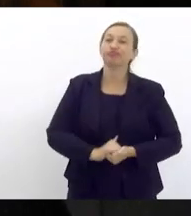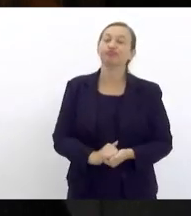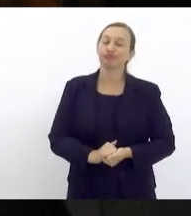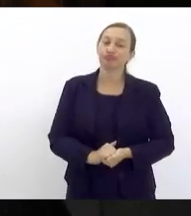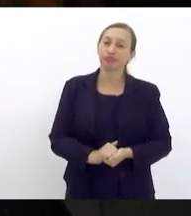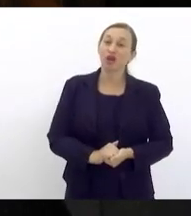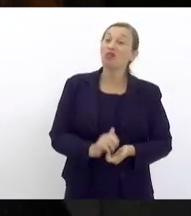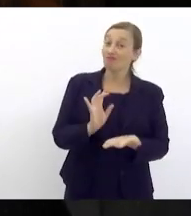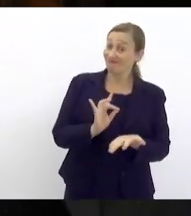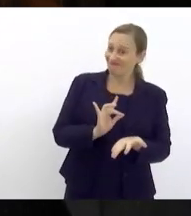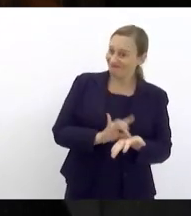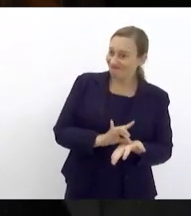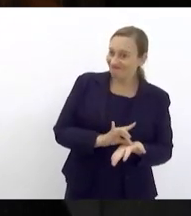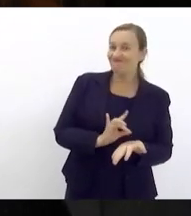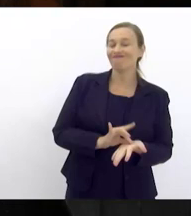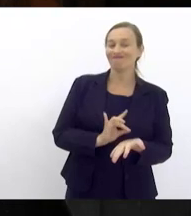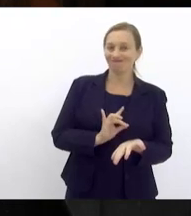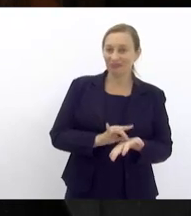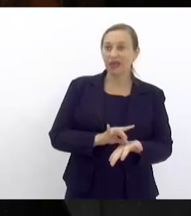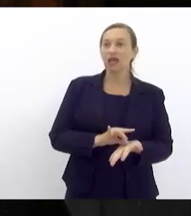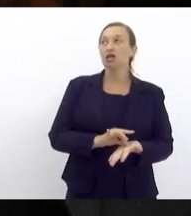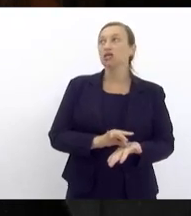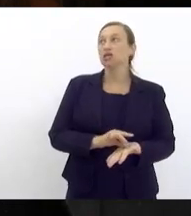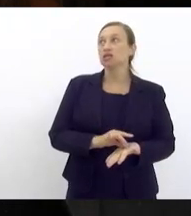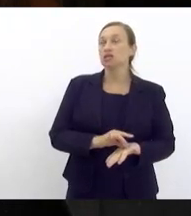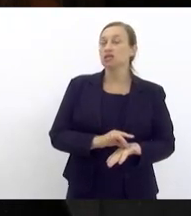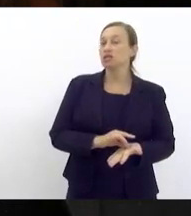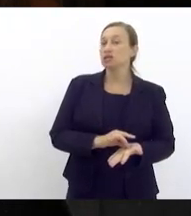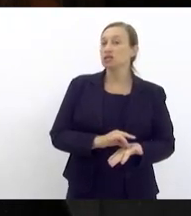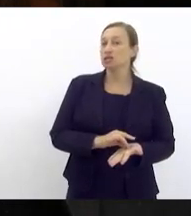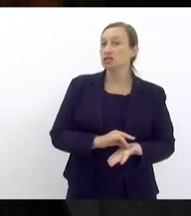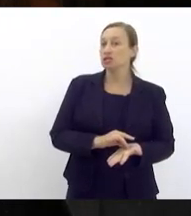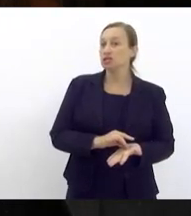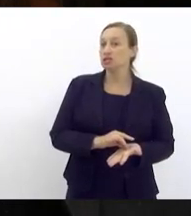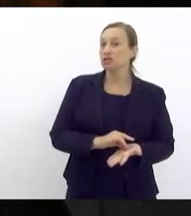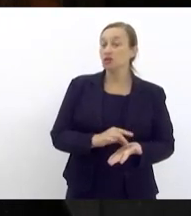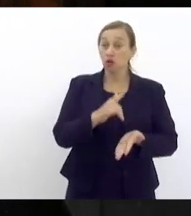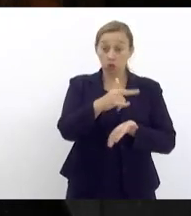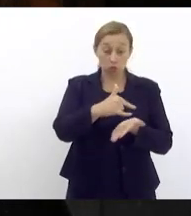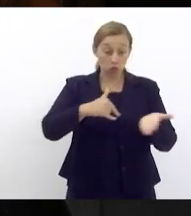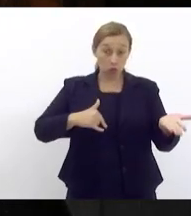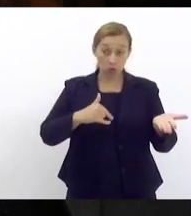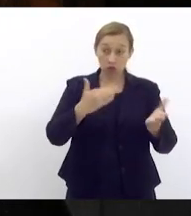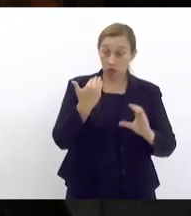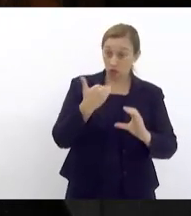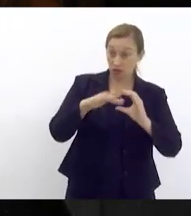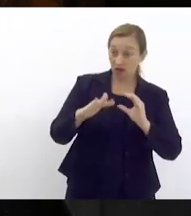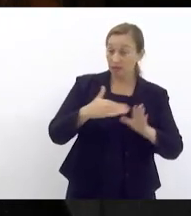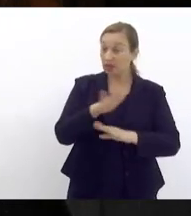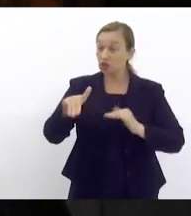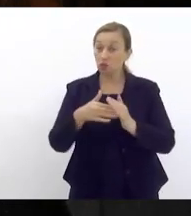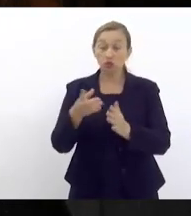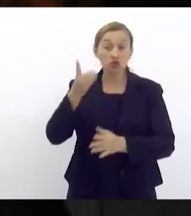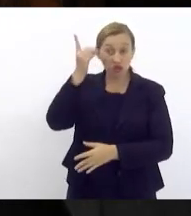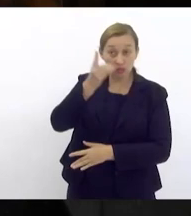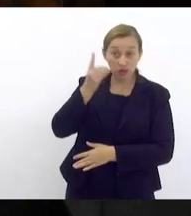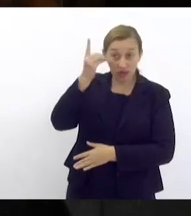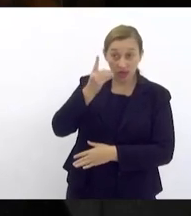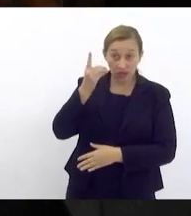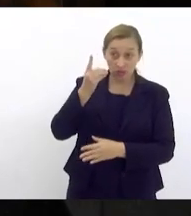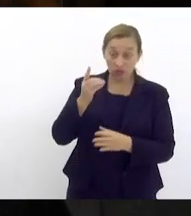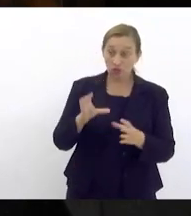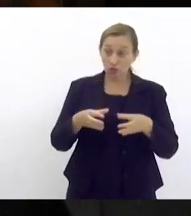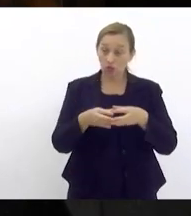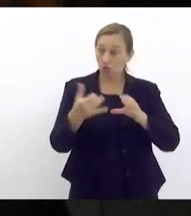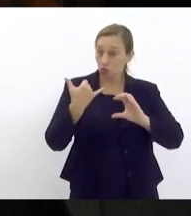na verdade aqui no documento que eu mandei para todas as deputados e deputados